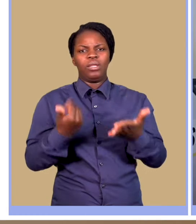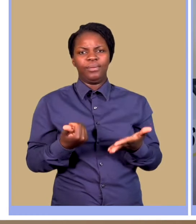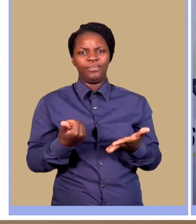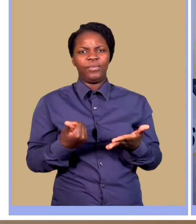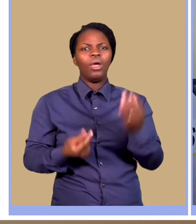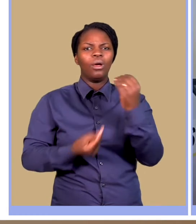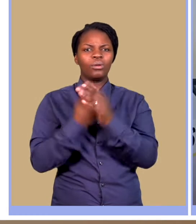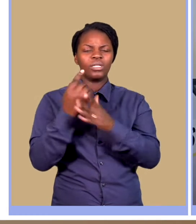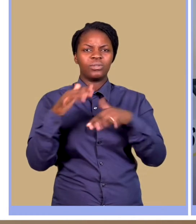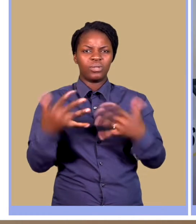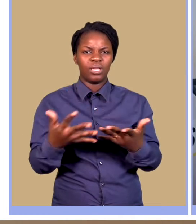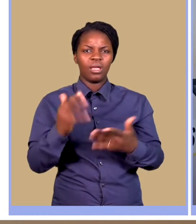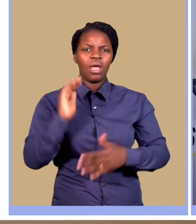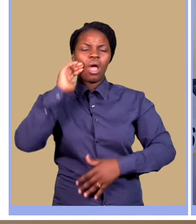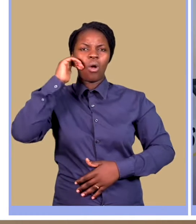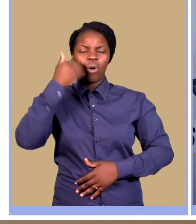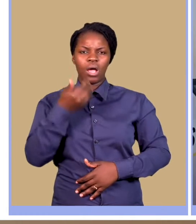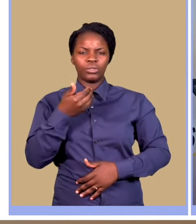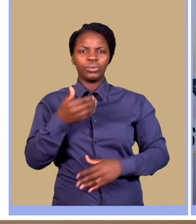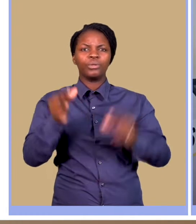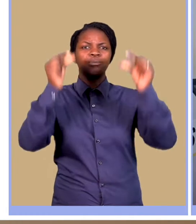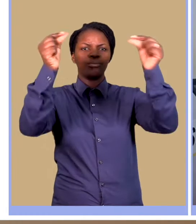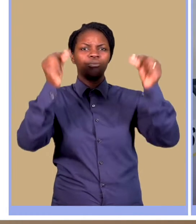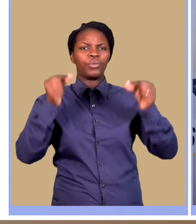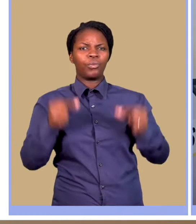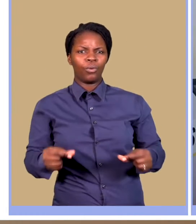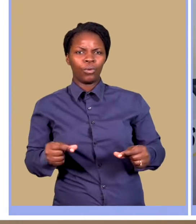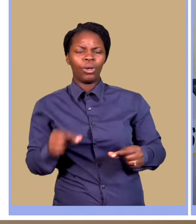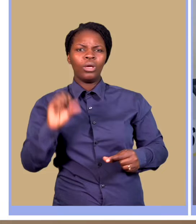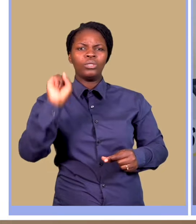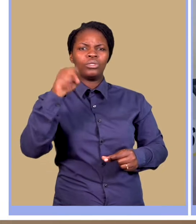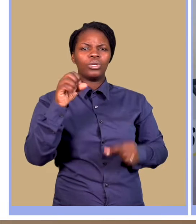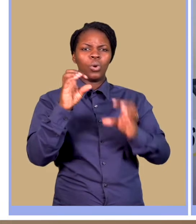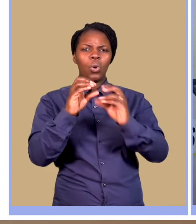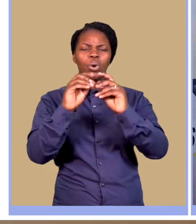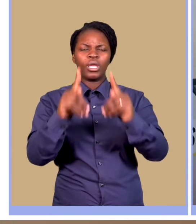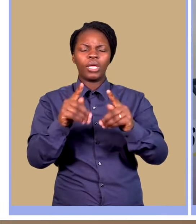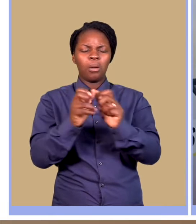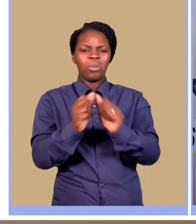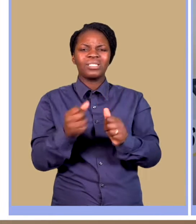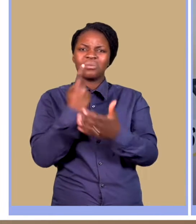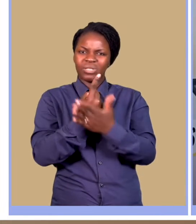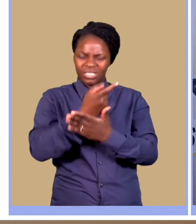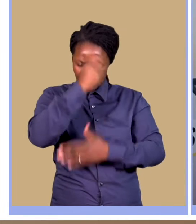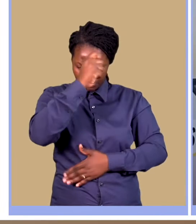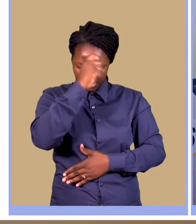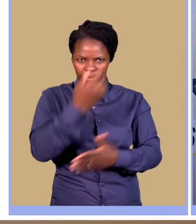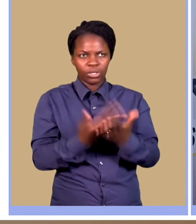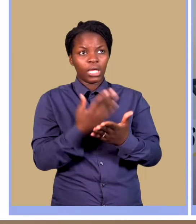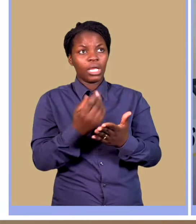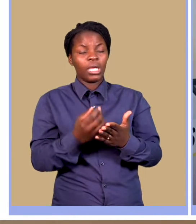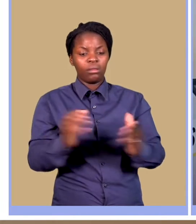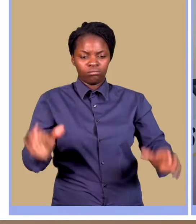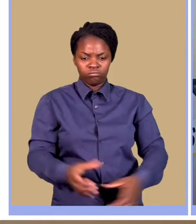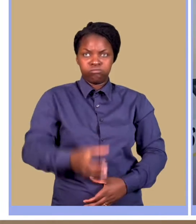acabam tapando alguns sinais de perigo, ou até mesmo sinais que servem de orientação. E,